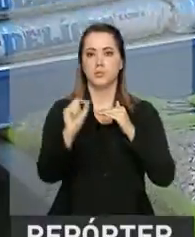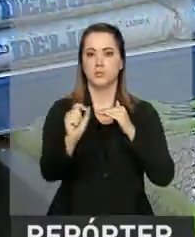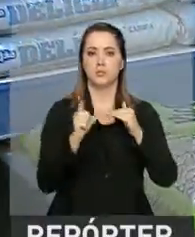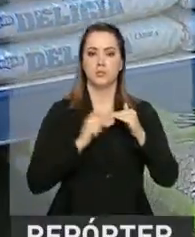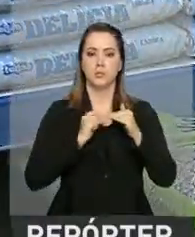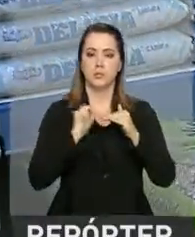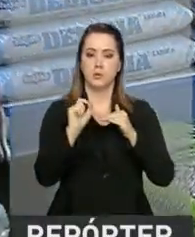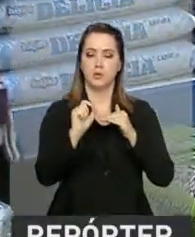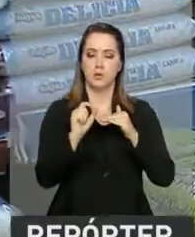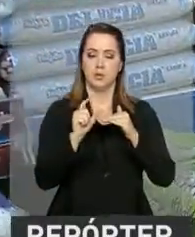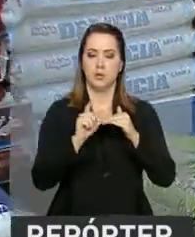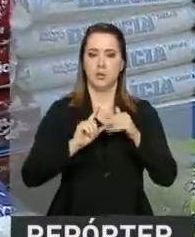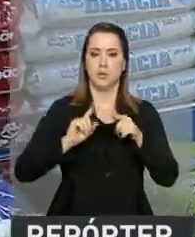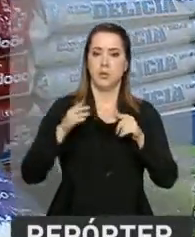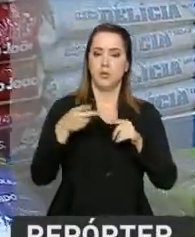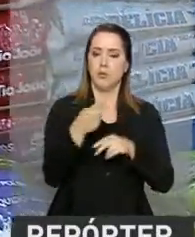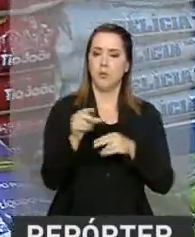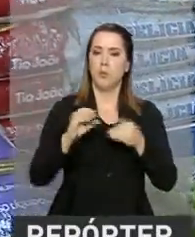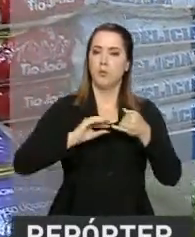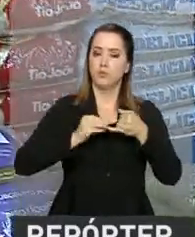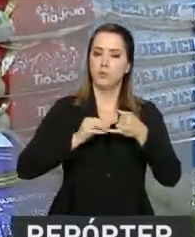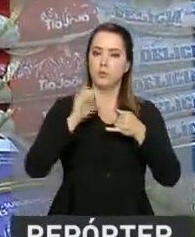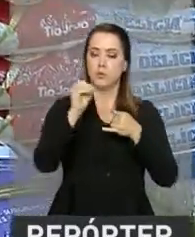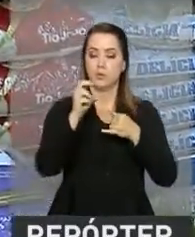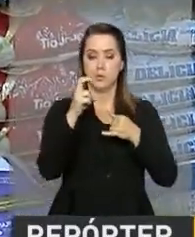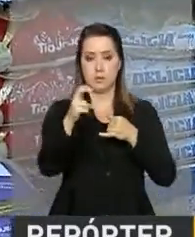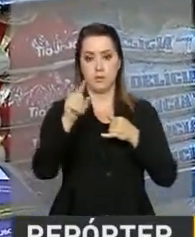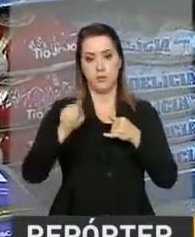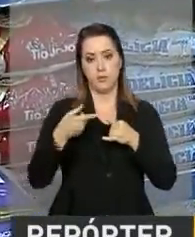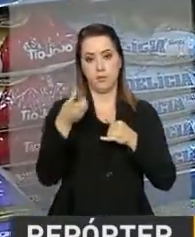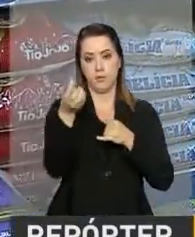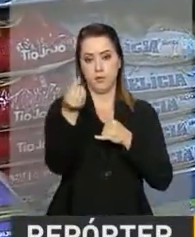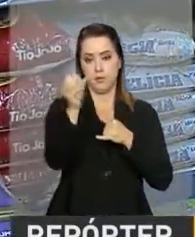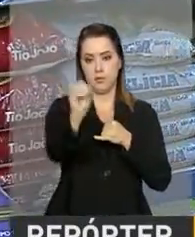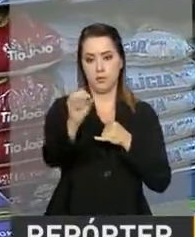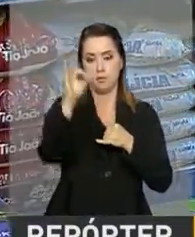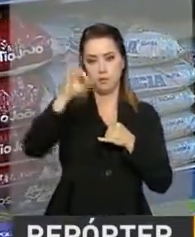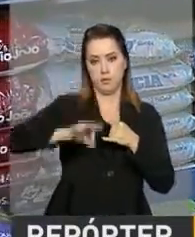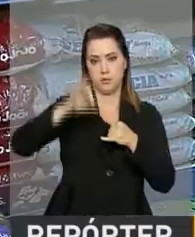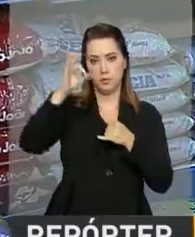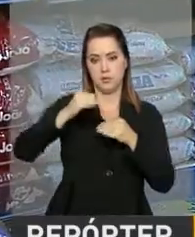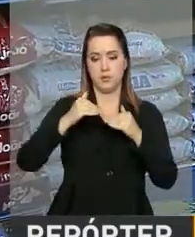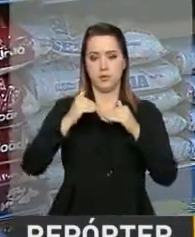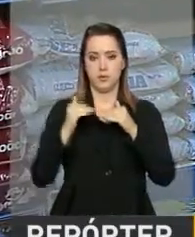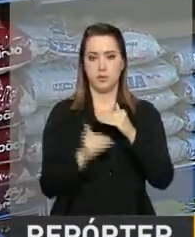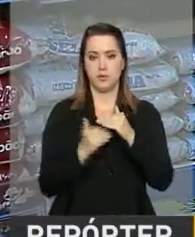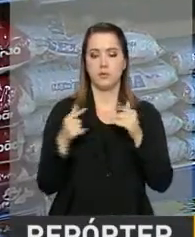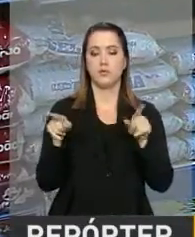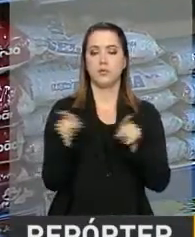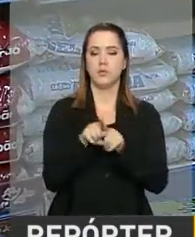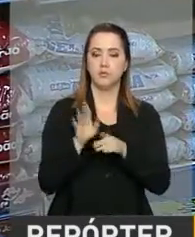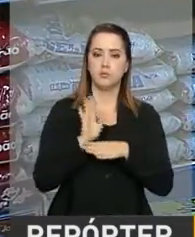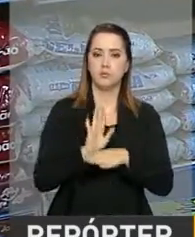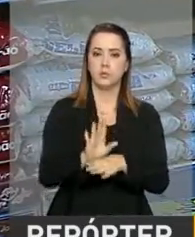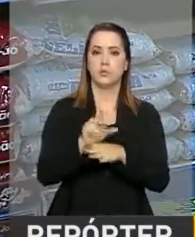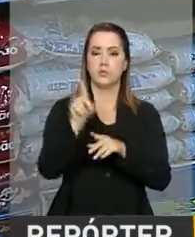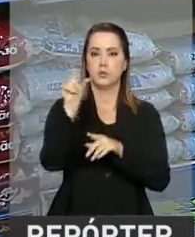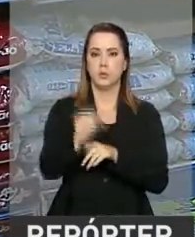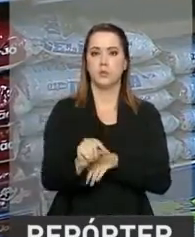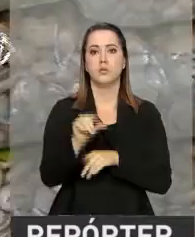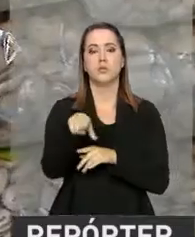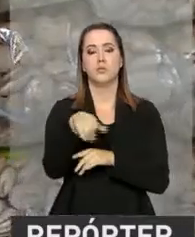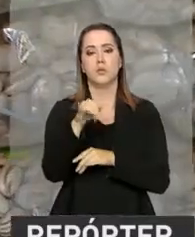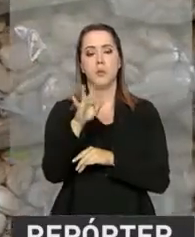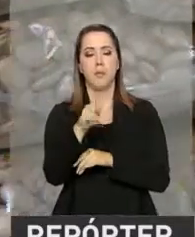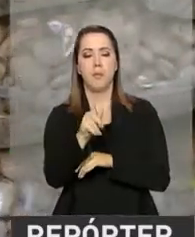de alta. O produto ficou 5,60% mais barato e contribuiu para desacelerar o índice de preços ao consumidor amplo,